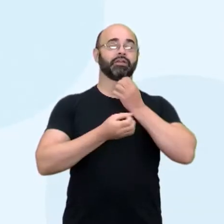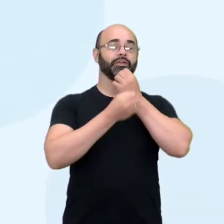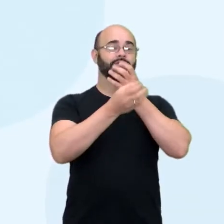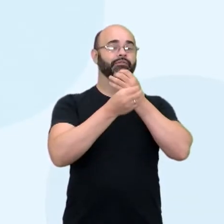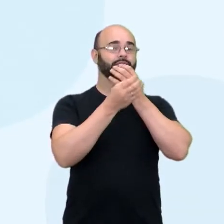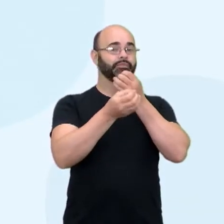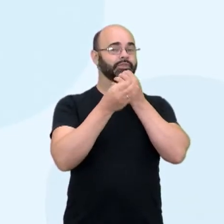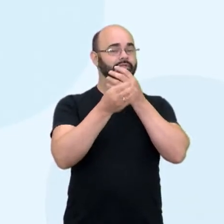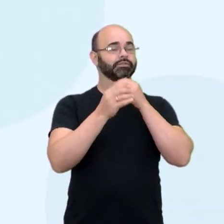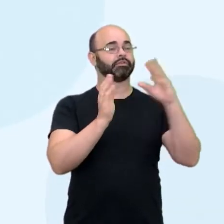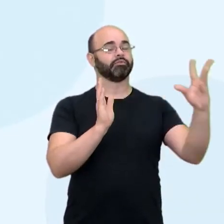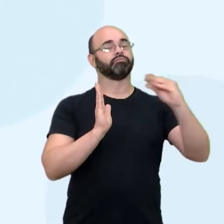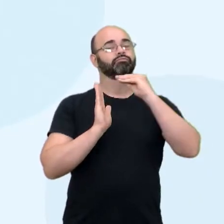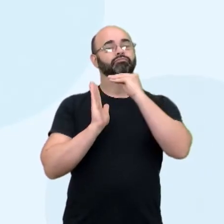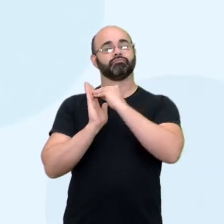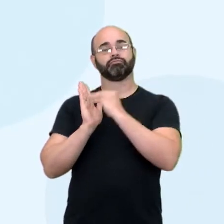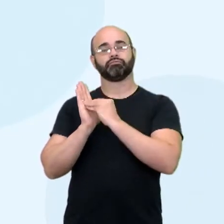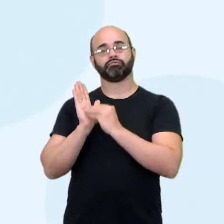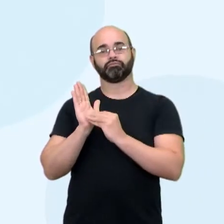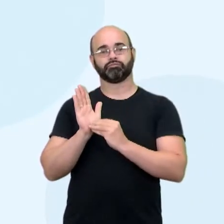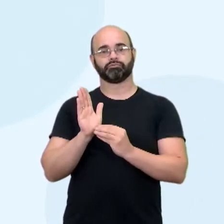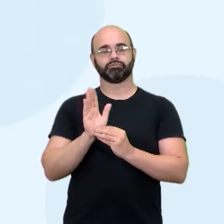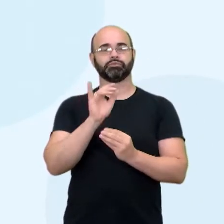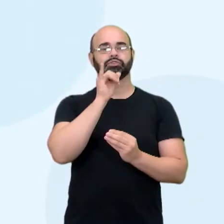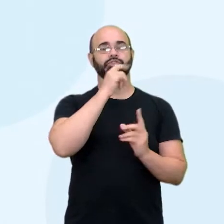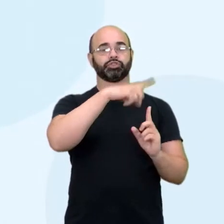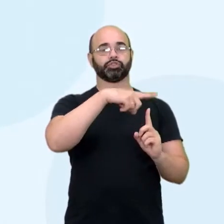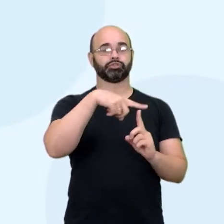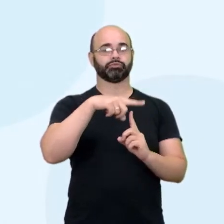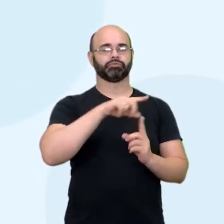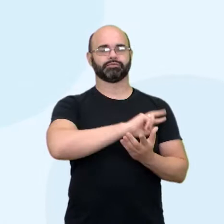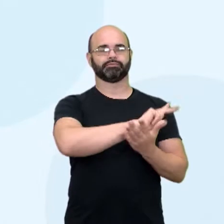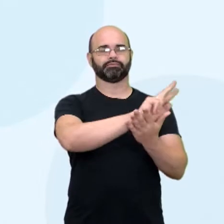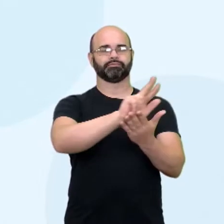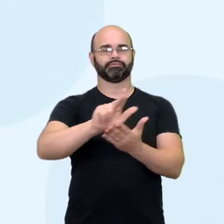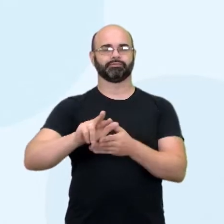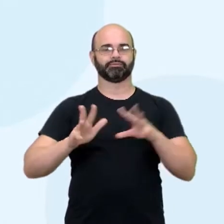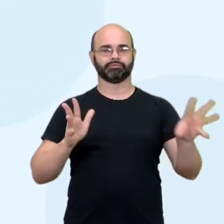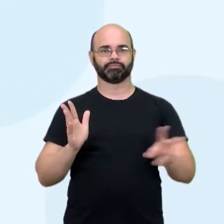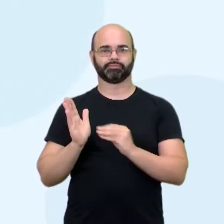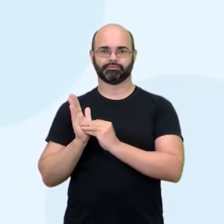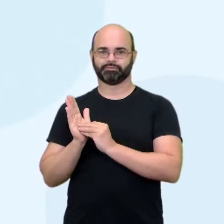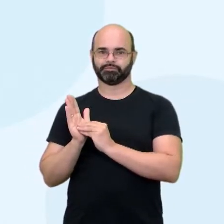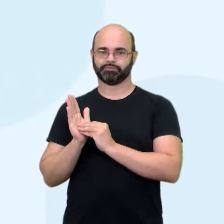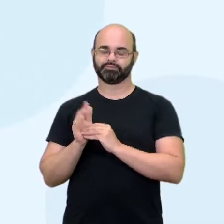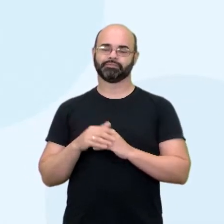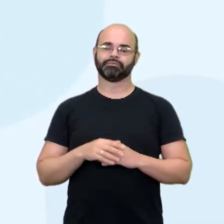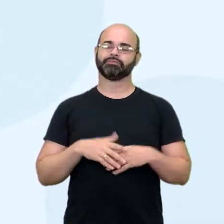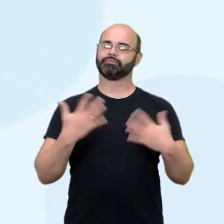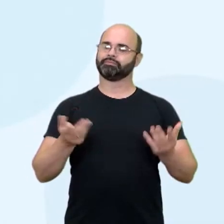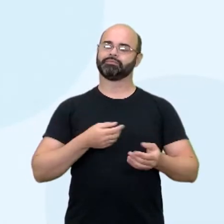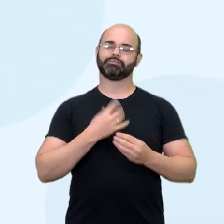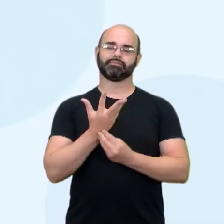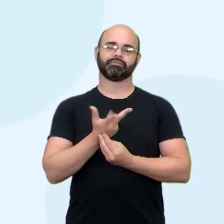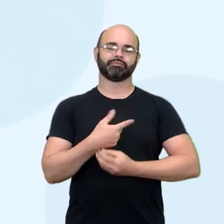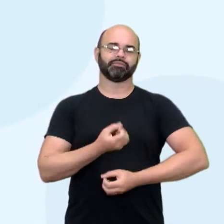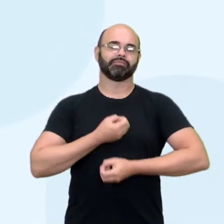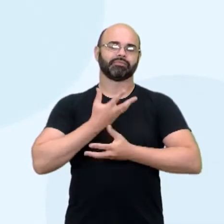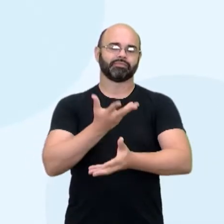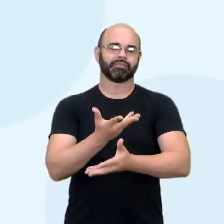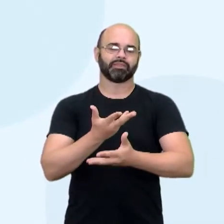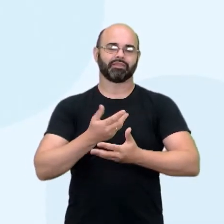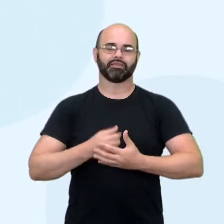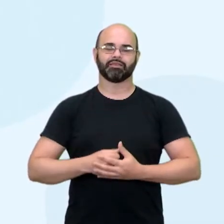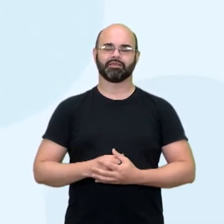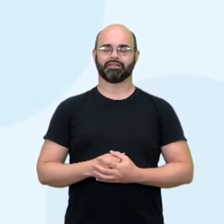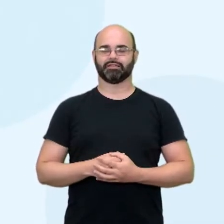informações de diversas naturezas e quando a gente fala nisso a gente está falando de expressões artísticas de